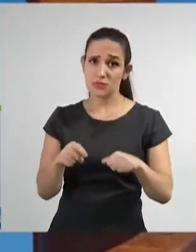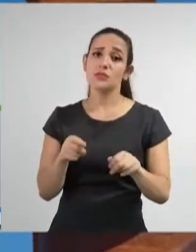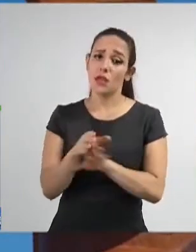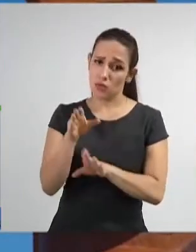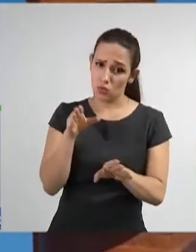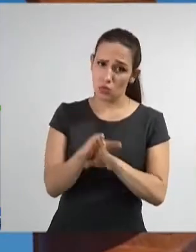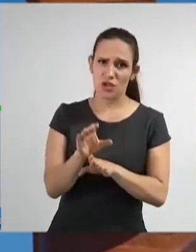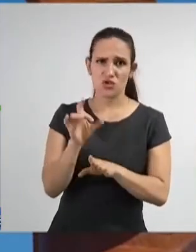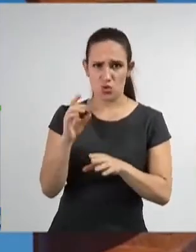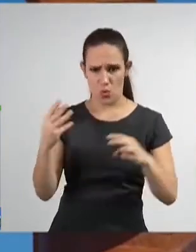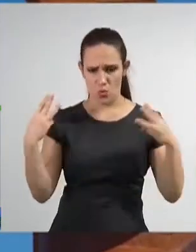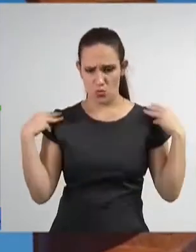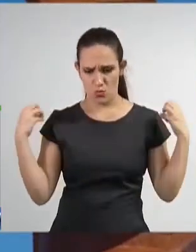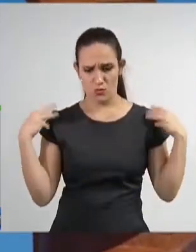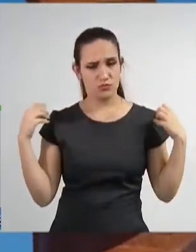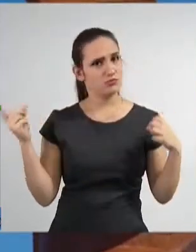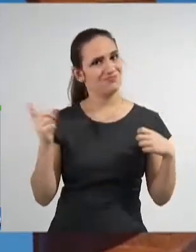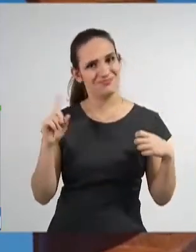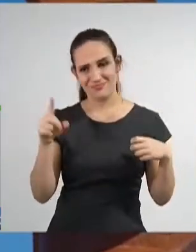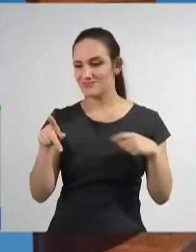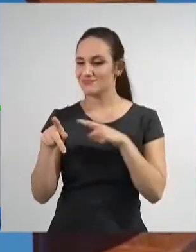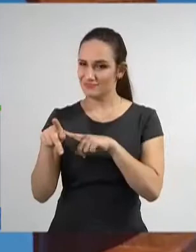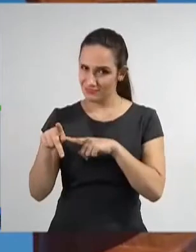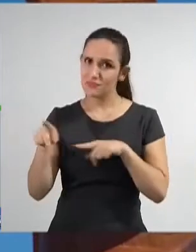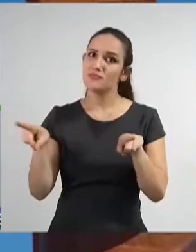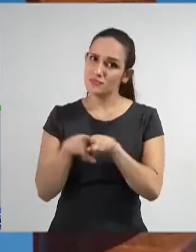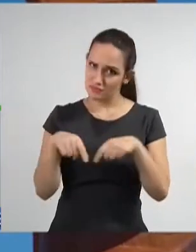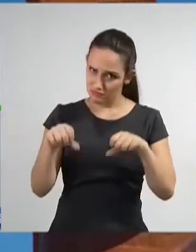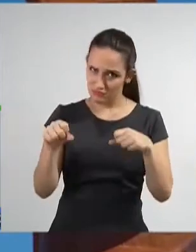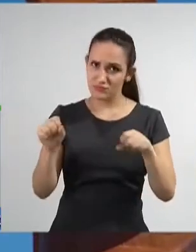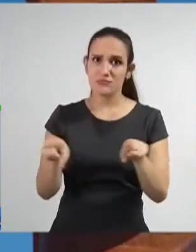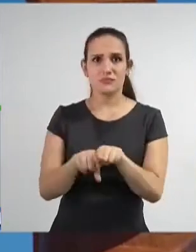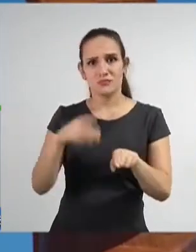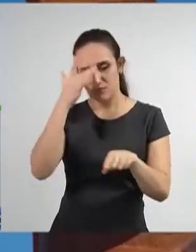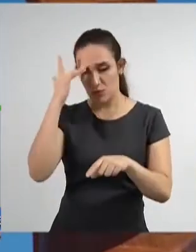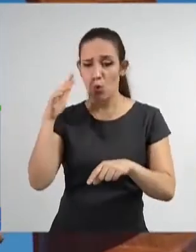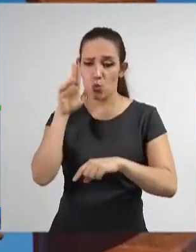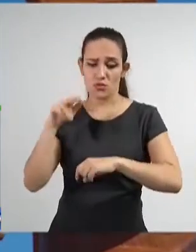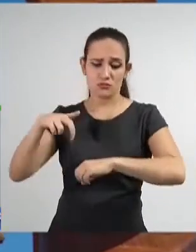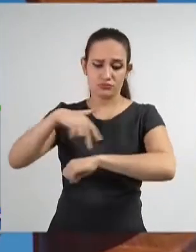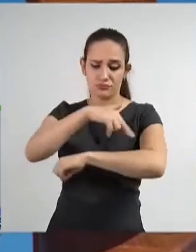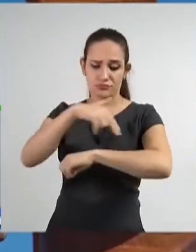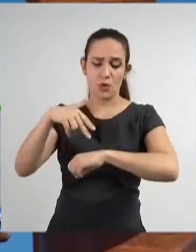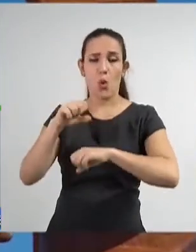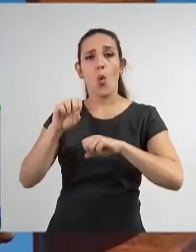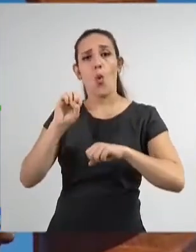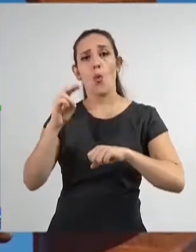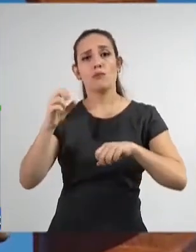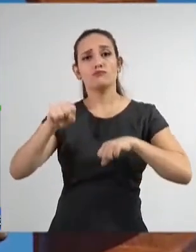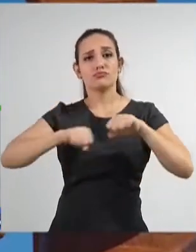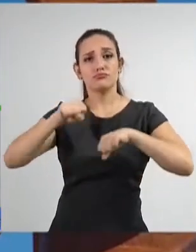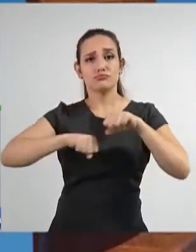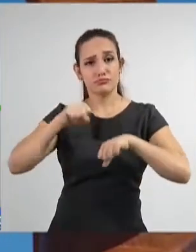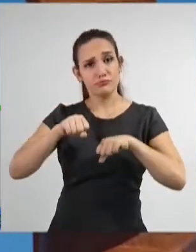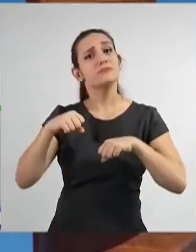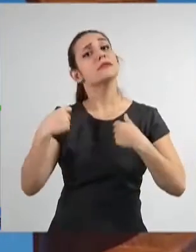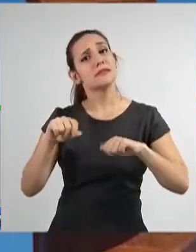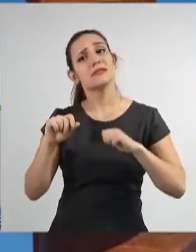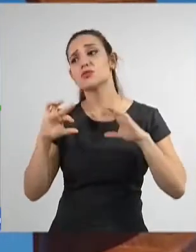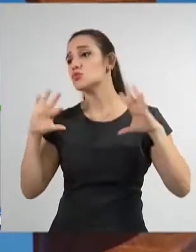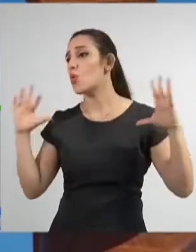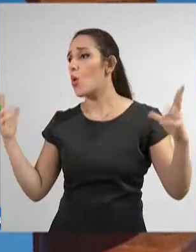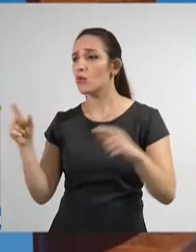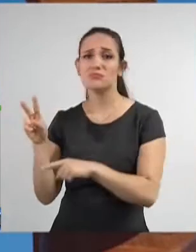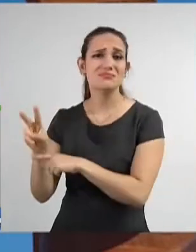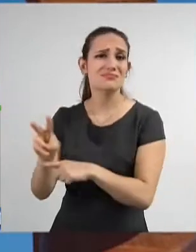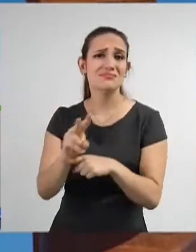só para os motoristas, também para os motociclistas, pedestres e as pessoas que utilizam a bicicleta, é exatamente nesse sentido. Todos nós